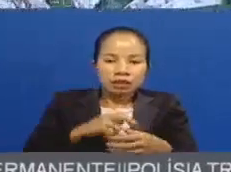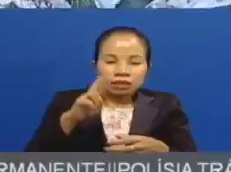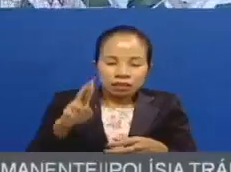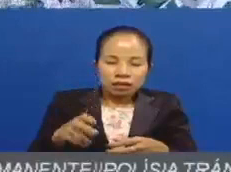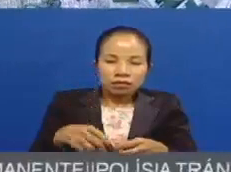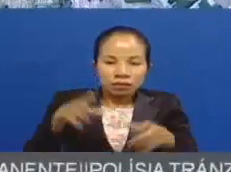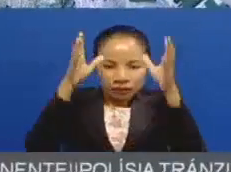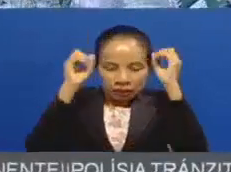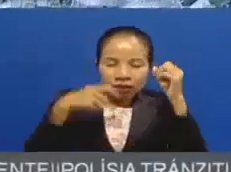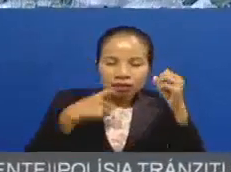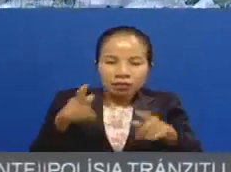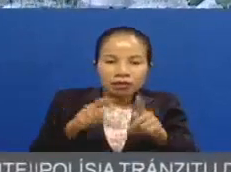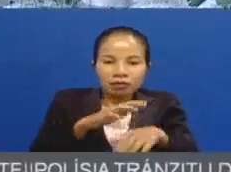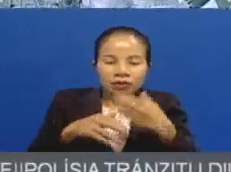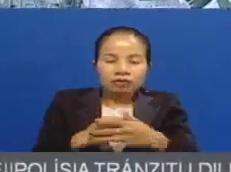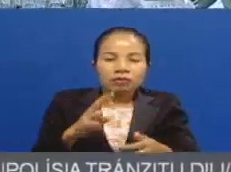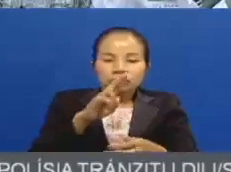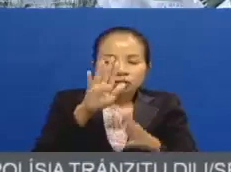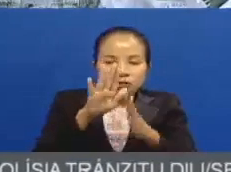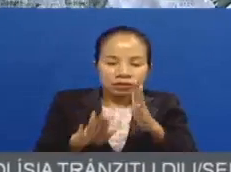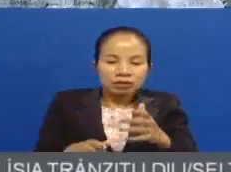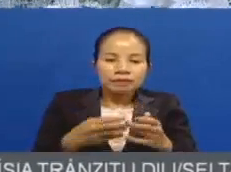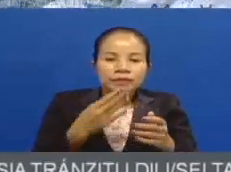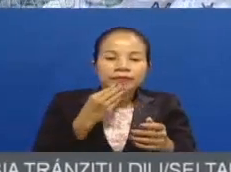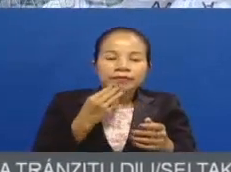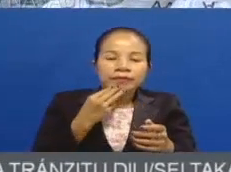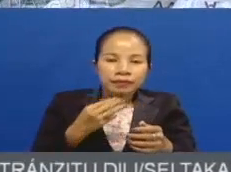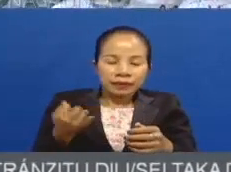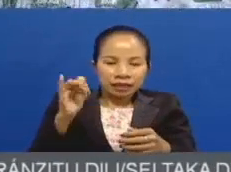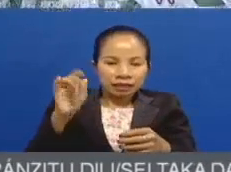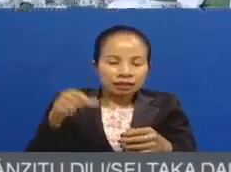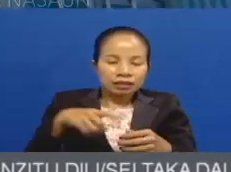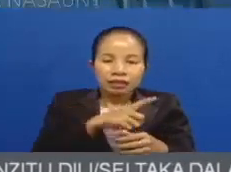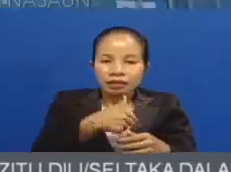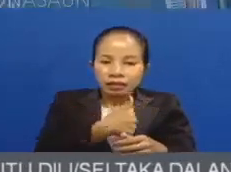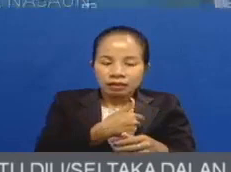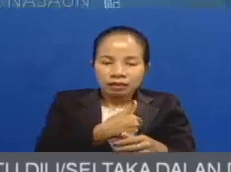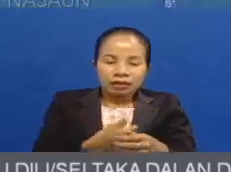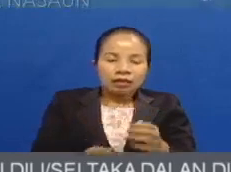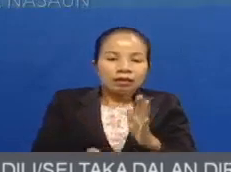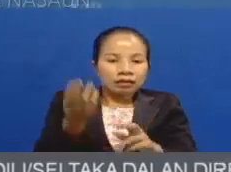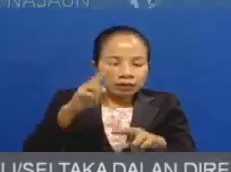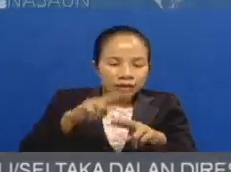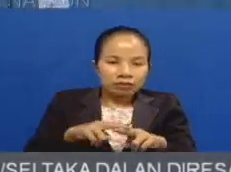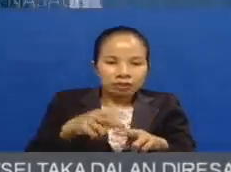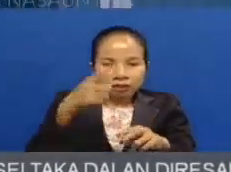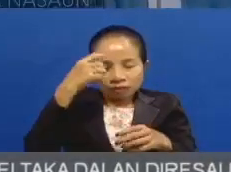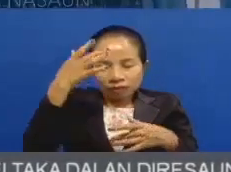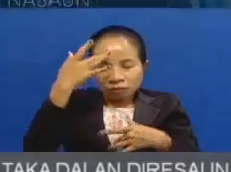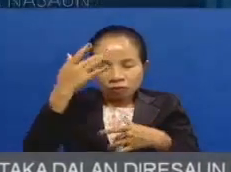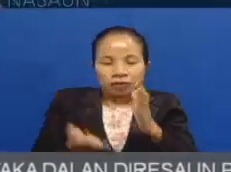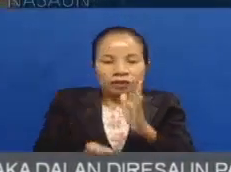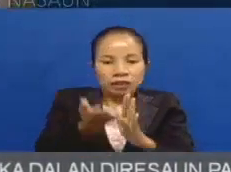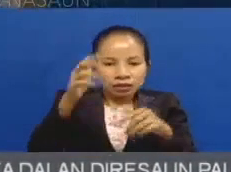cidadão sira a tu reduz consumo mas mider, no bebidas mider sira nebe governo de Síria sai folin, tamba número moras diabetes as